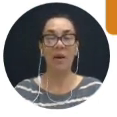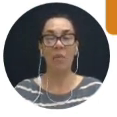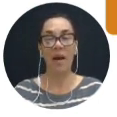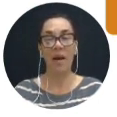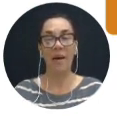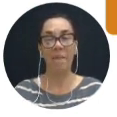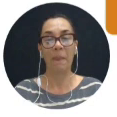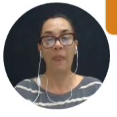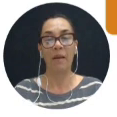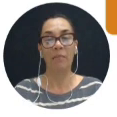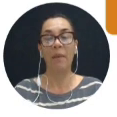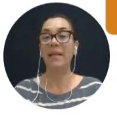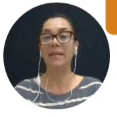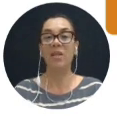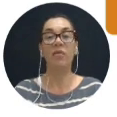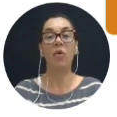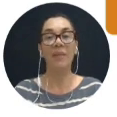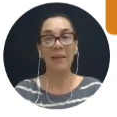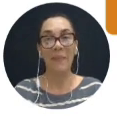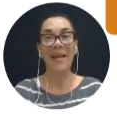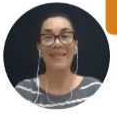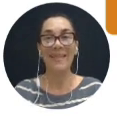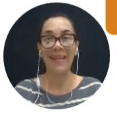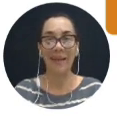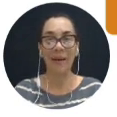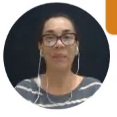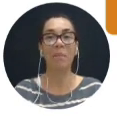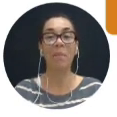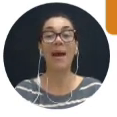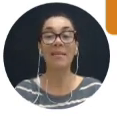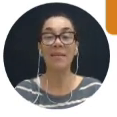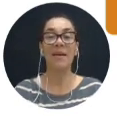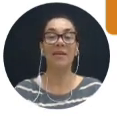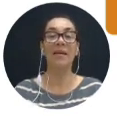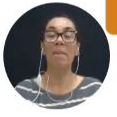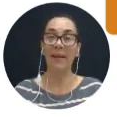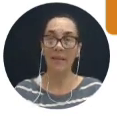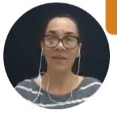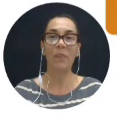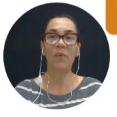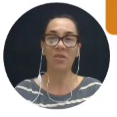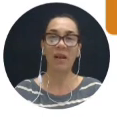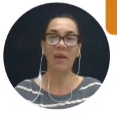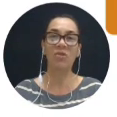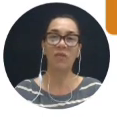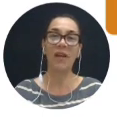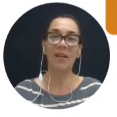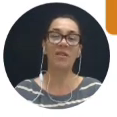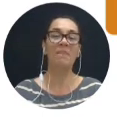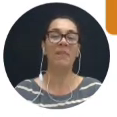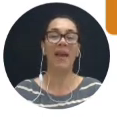percebe uma habilidade voltada para a escrita, mas também traz um